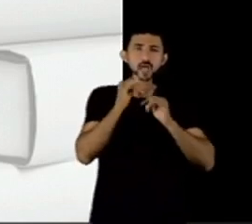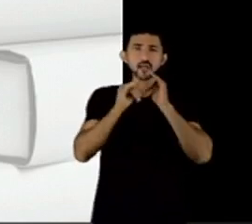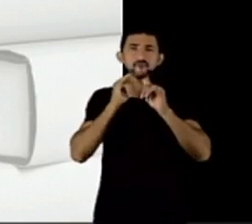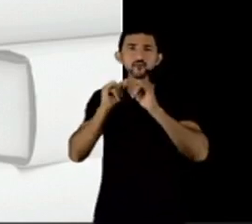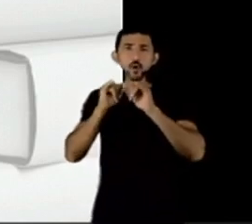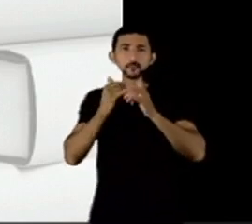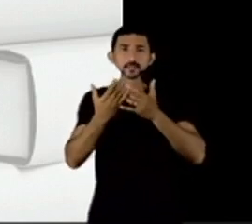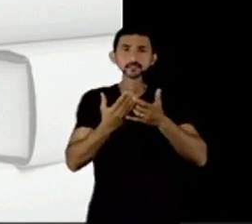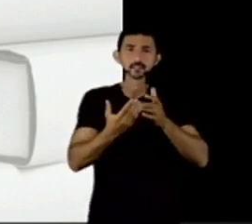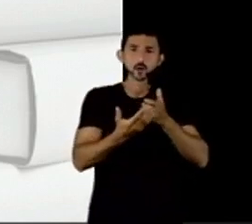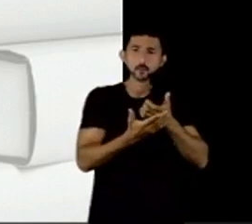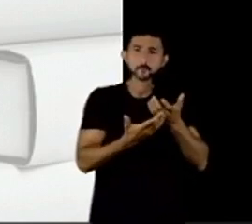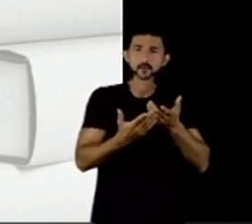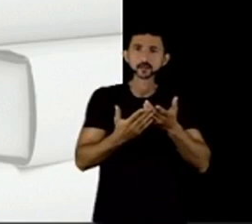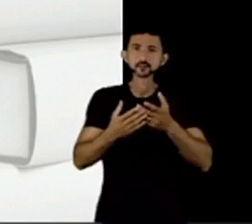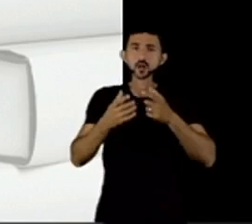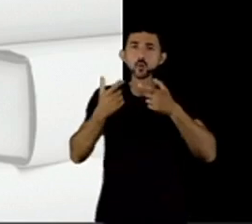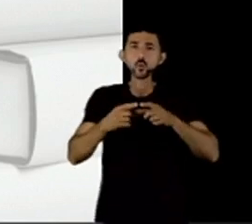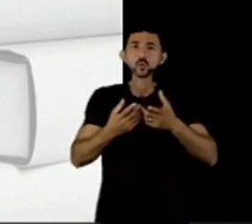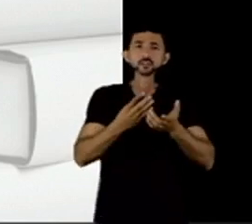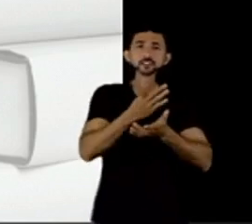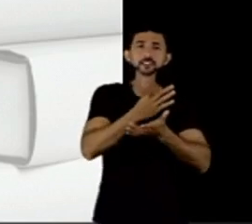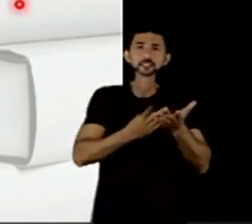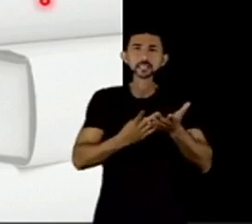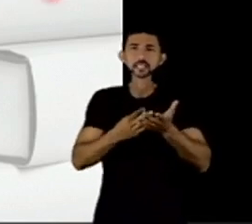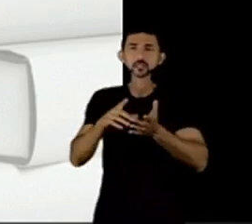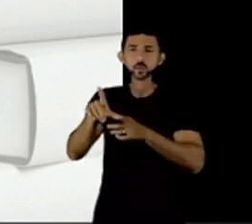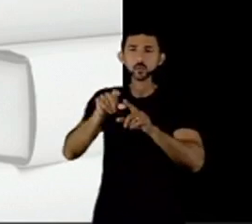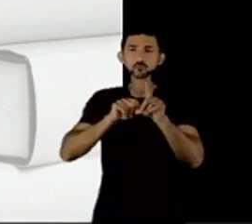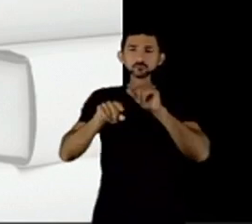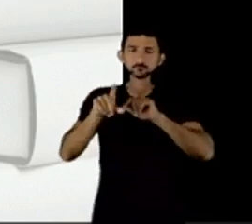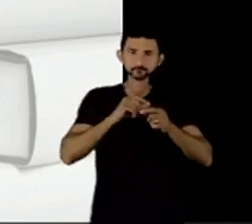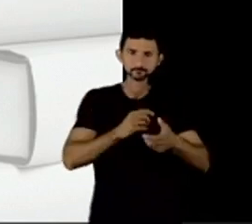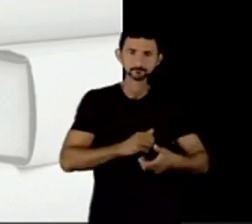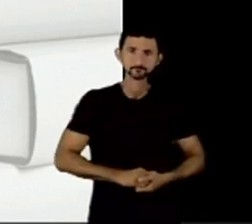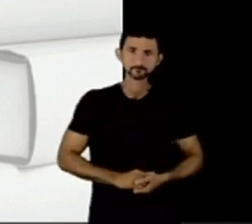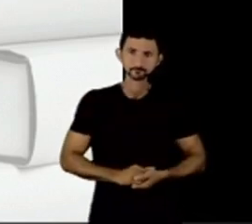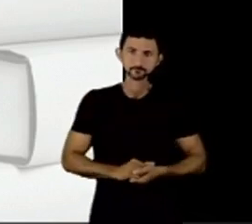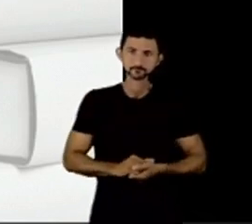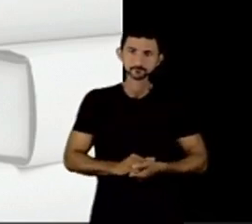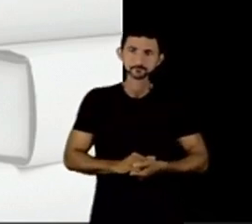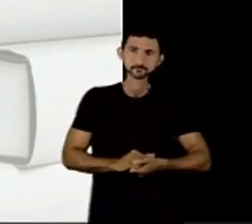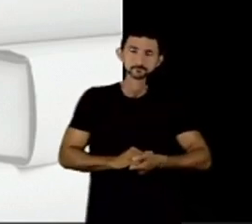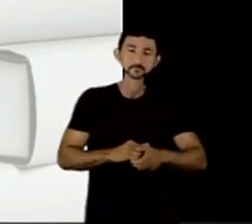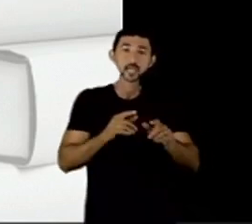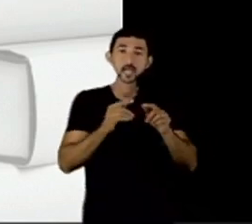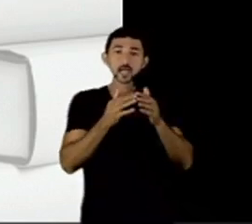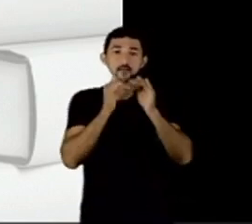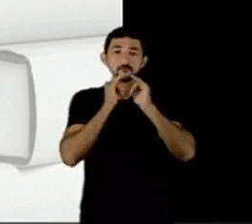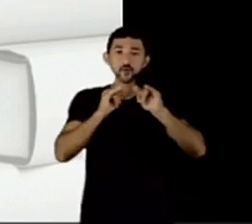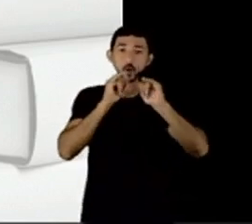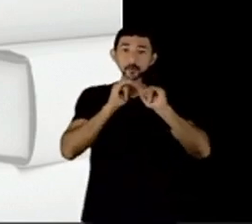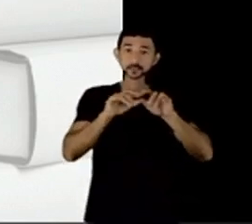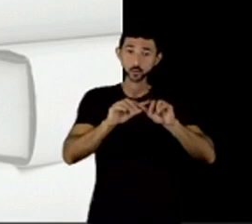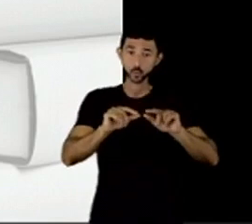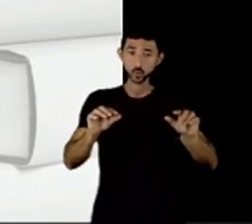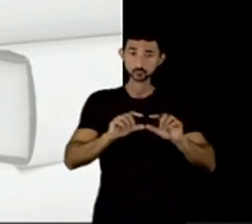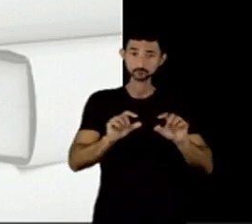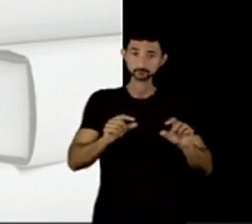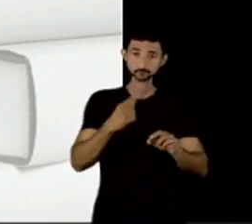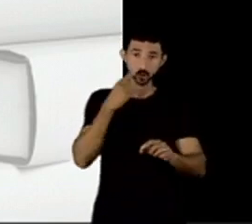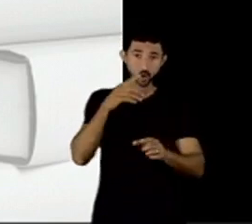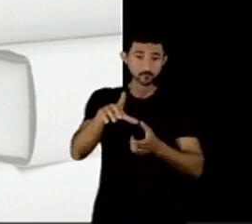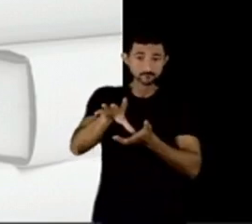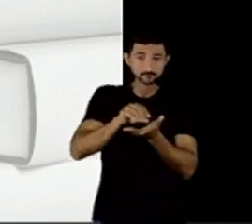informação aqui embaixo, de onde o texto foi retirado, é uma informação que é muito importante. Isso